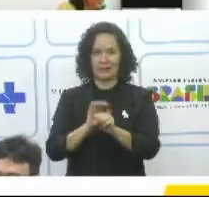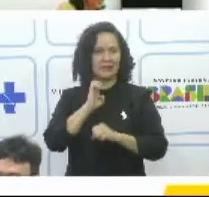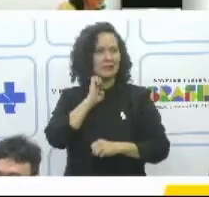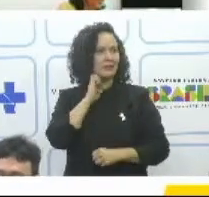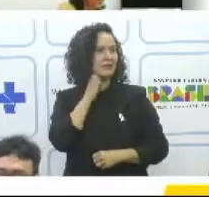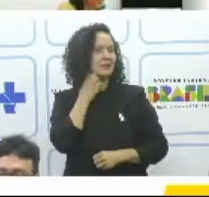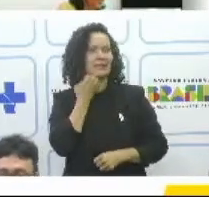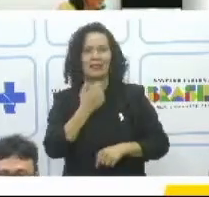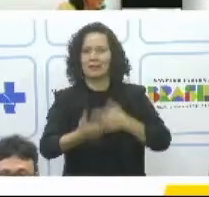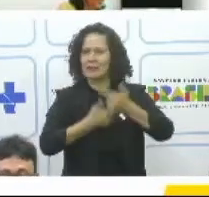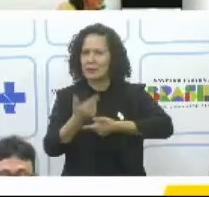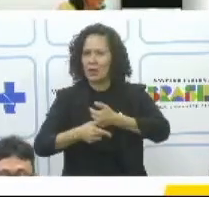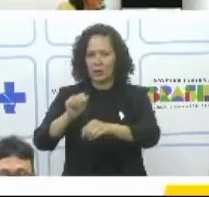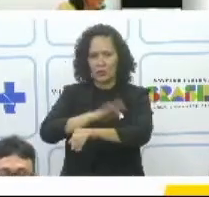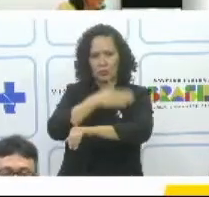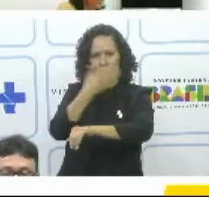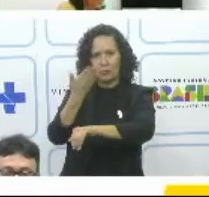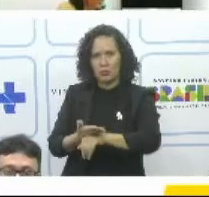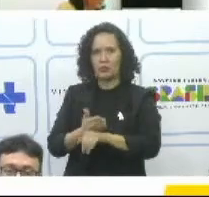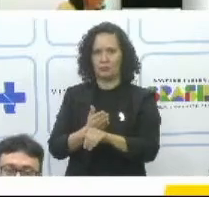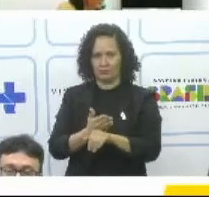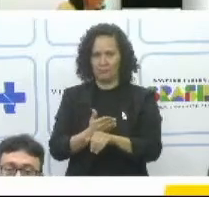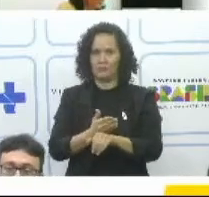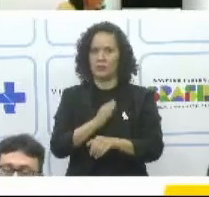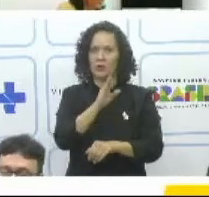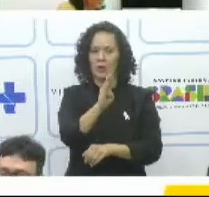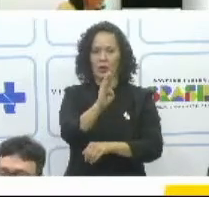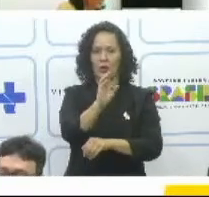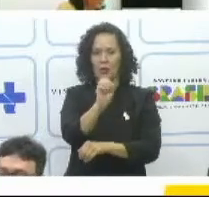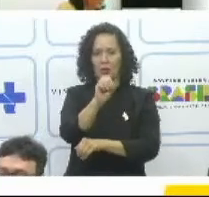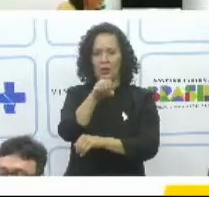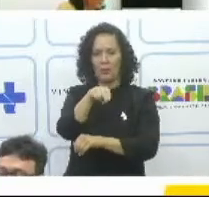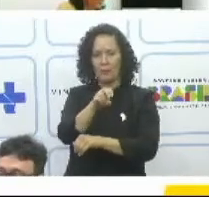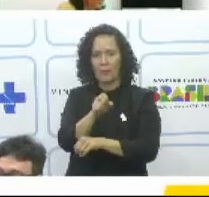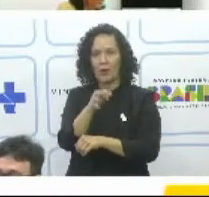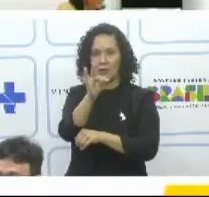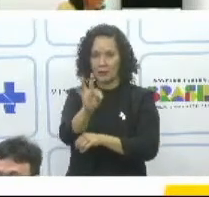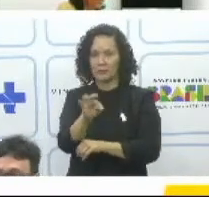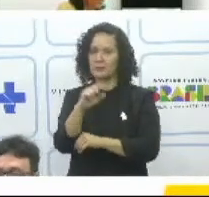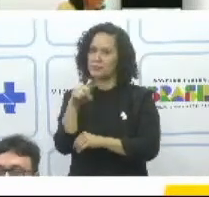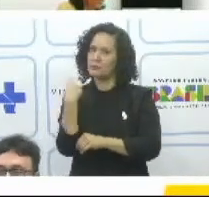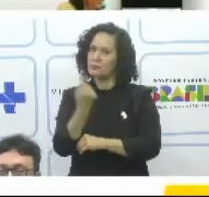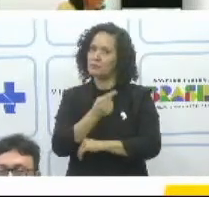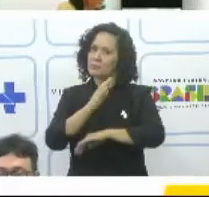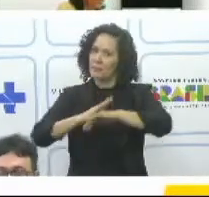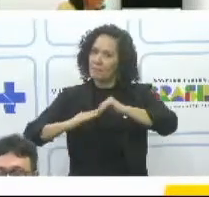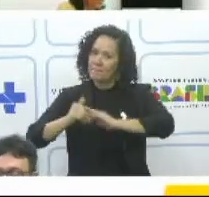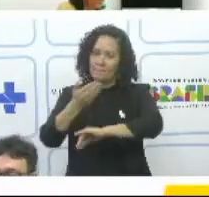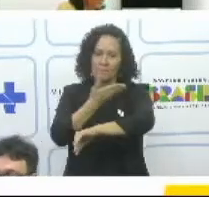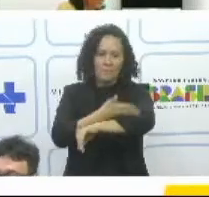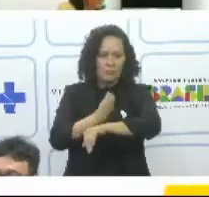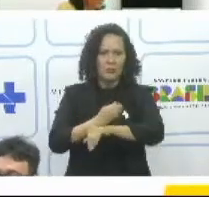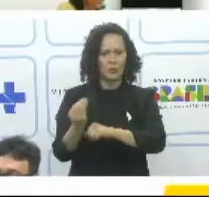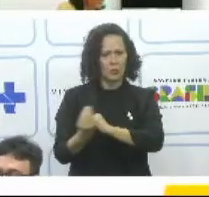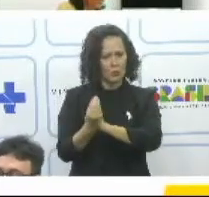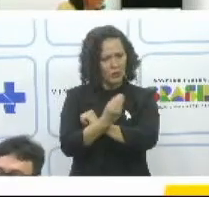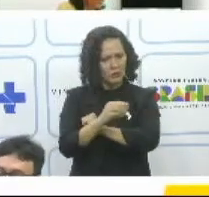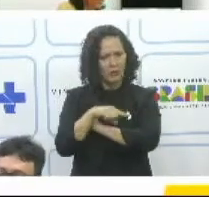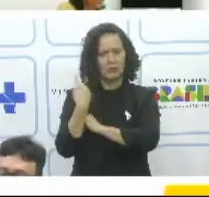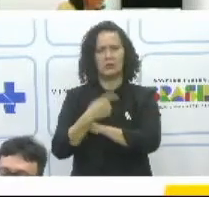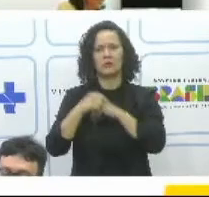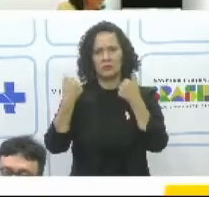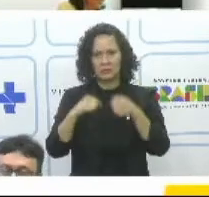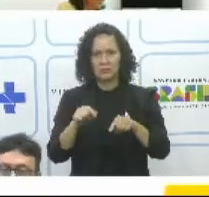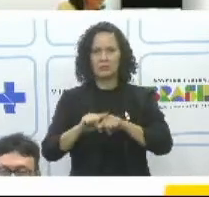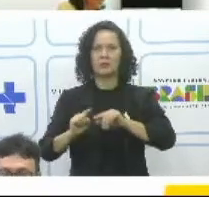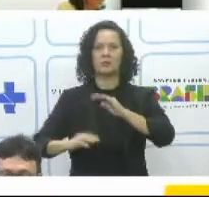estresse, por excesso de trabalho, por burnout. Então a gente precisa também absorver na nossa prática, práticas de autocuidado e